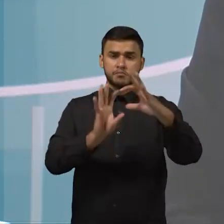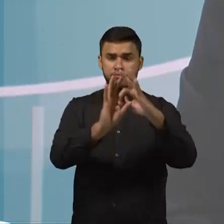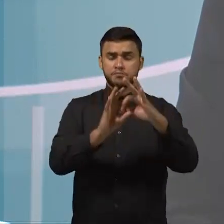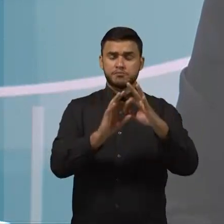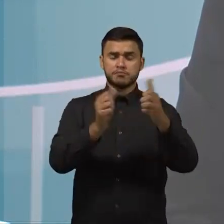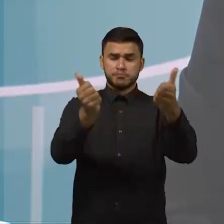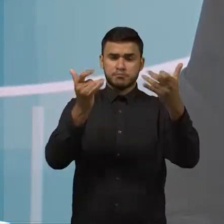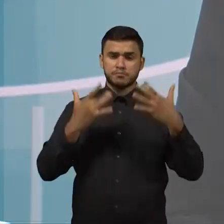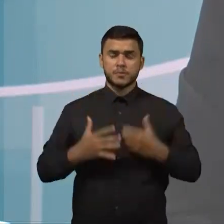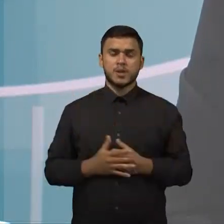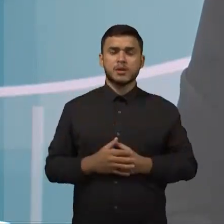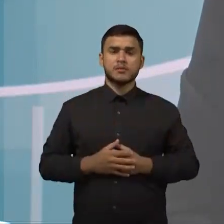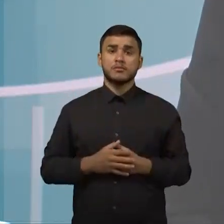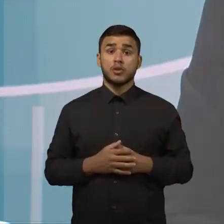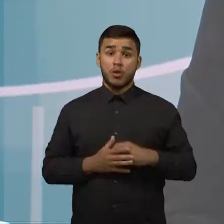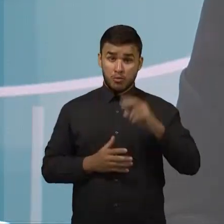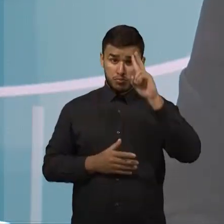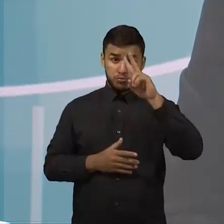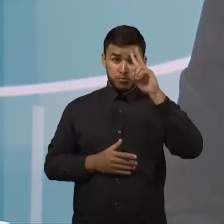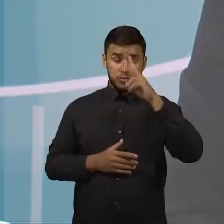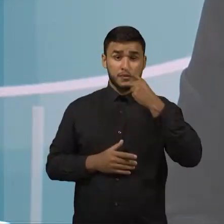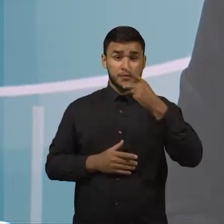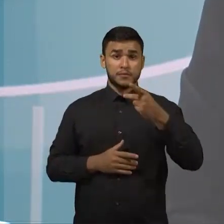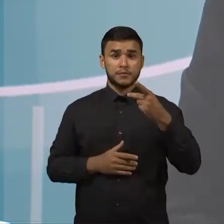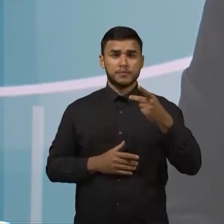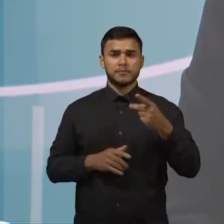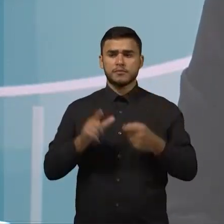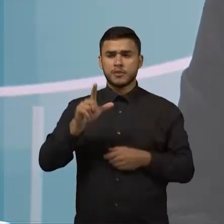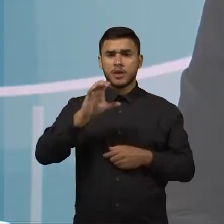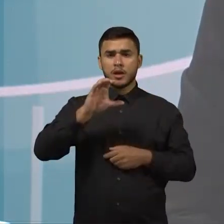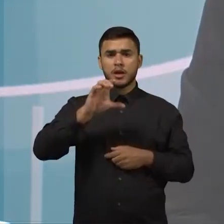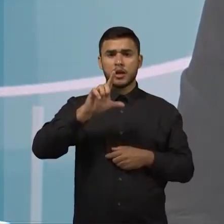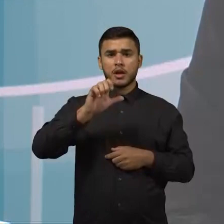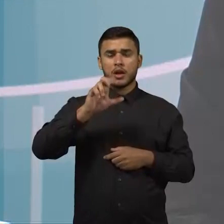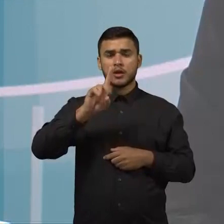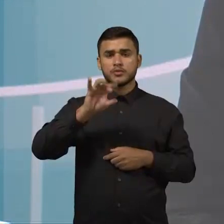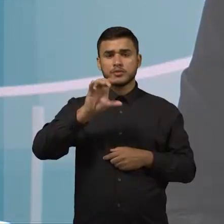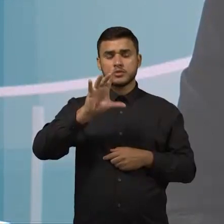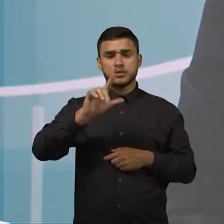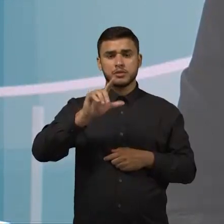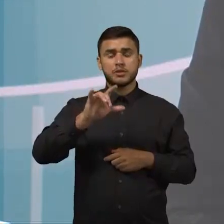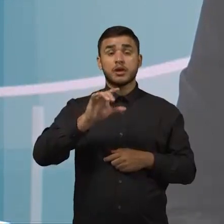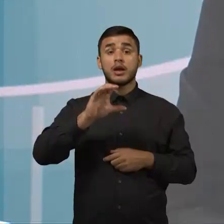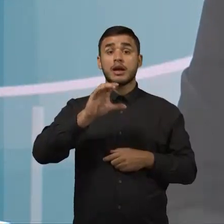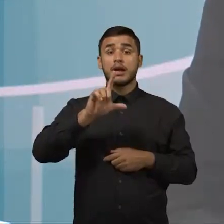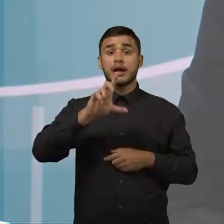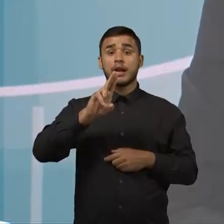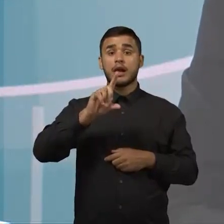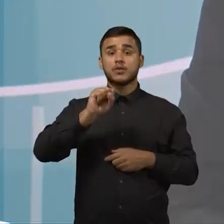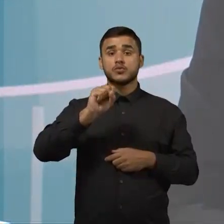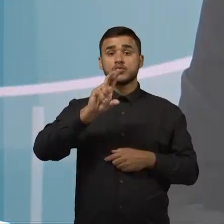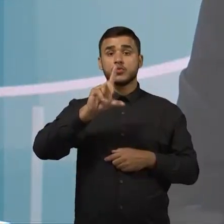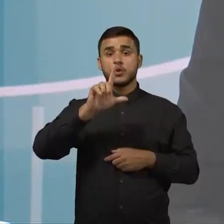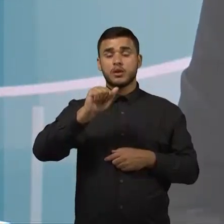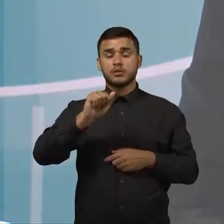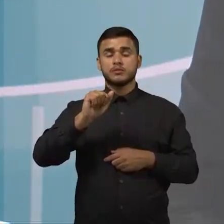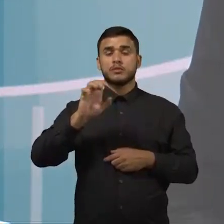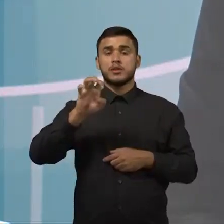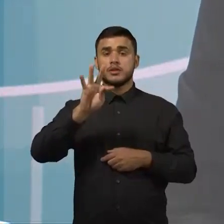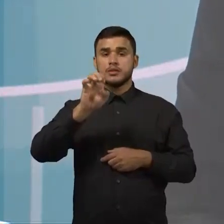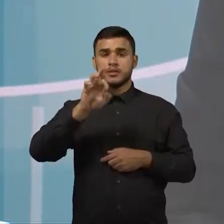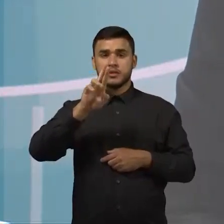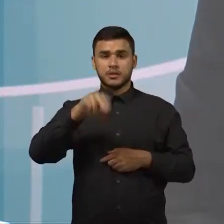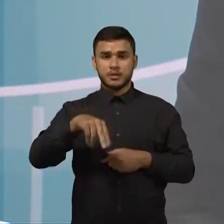questionamento, é só lembrar que a gente falou aqui de cláusula pétrea, que são alguns dispositivos que o constituinte originário, quem fez a